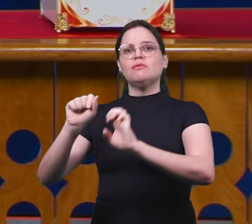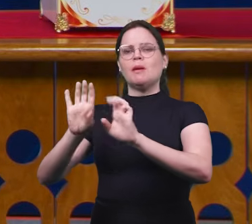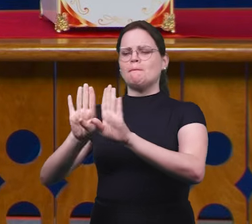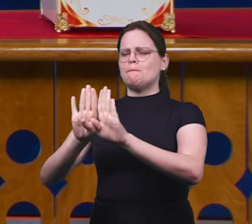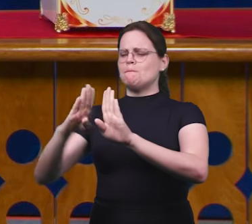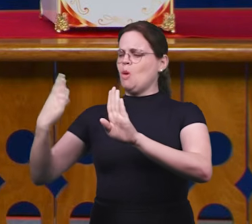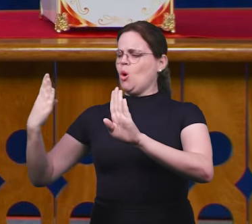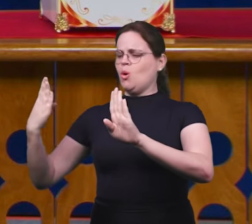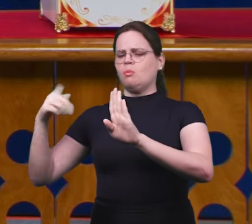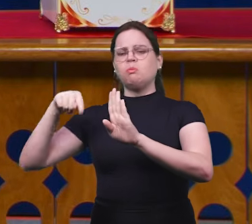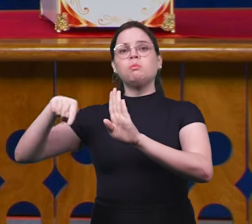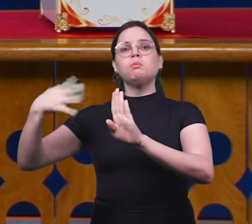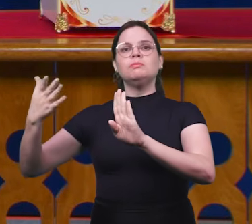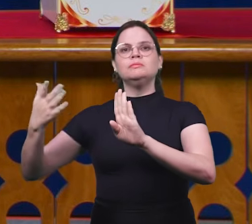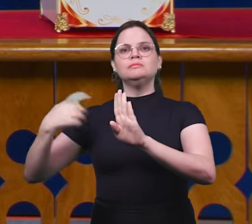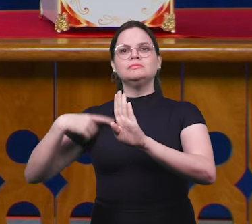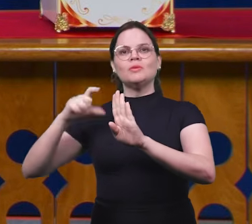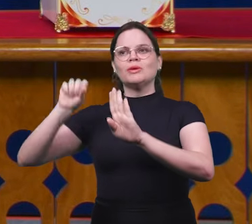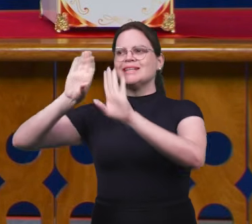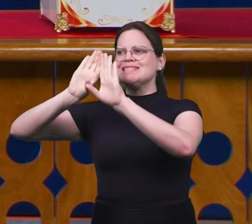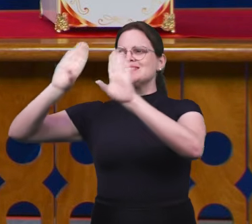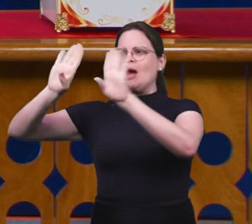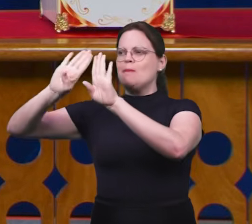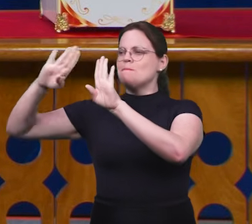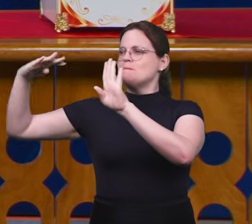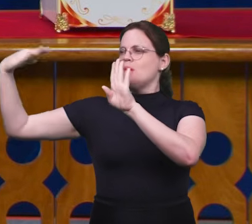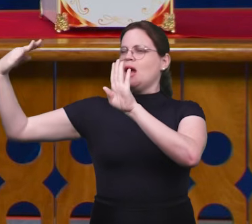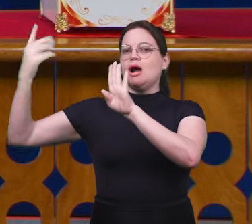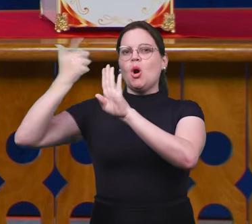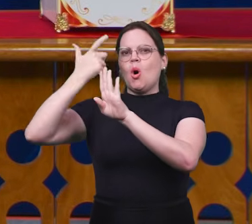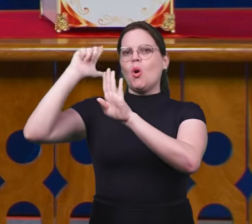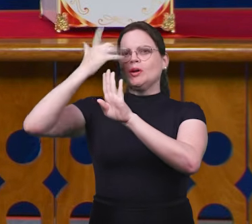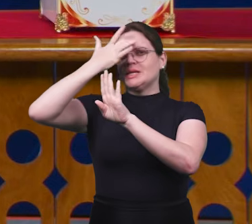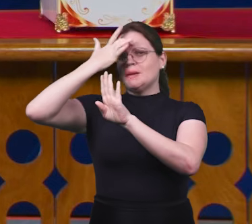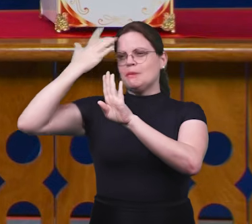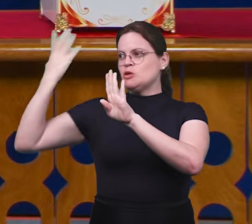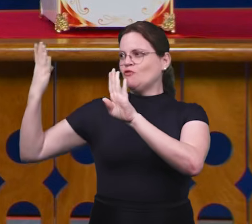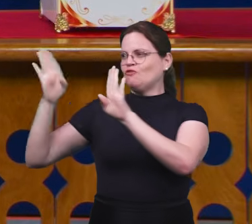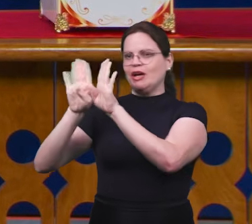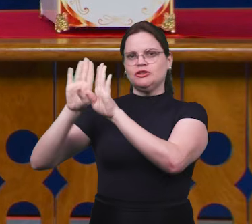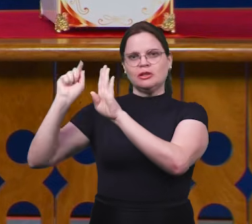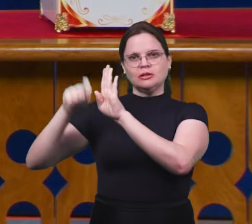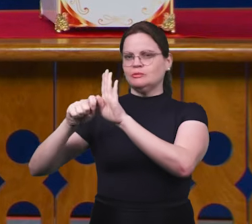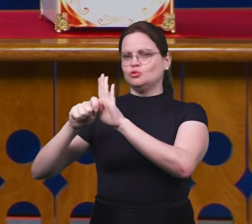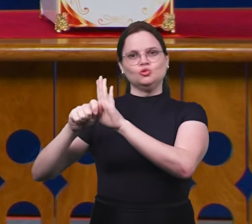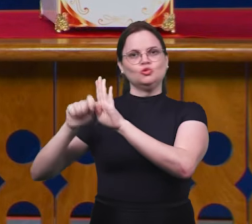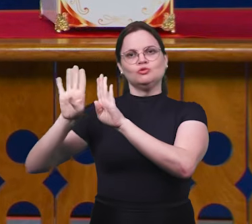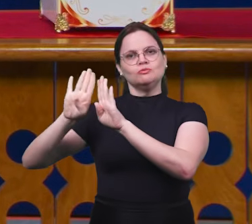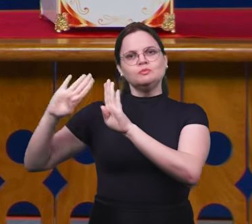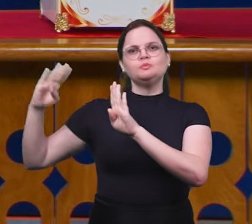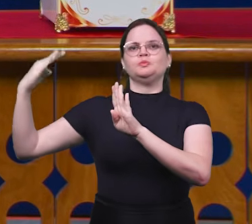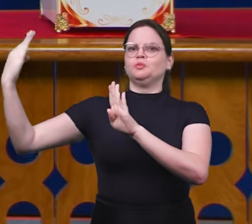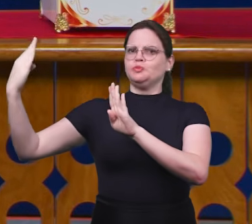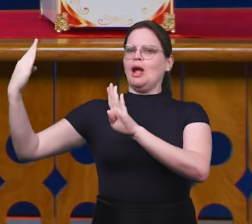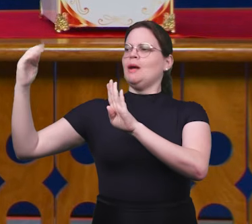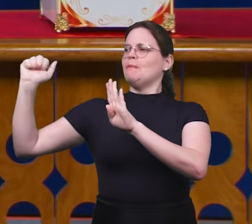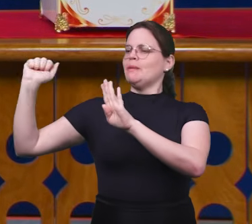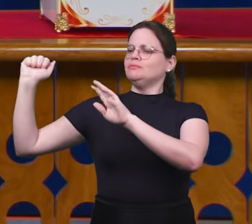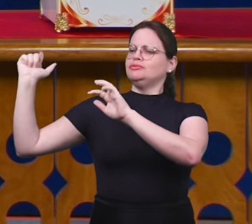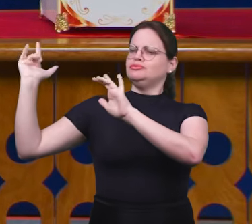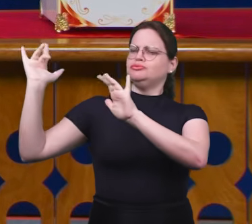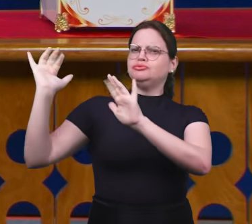se abriu, ninguém pode fechar. E ali nós vemos a igreja voltando